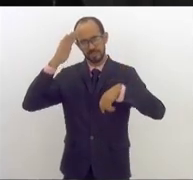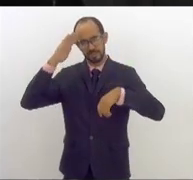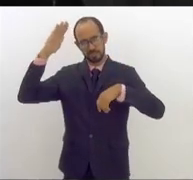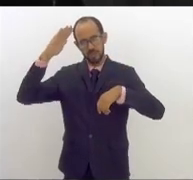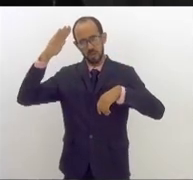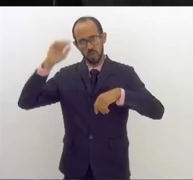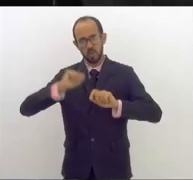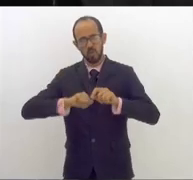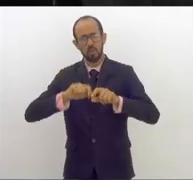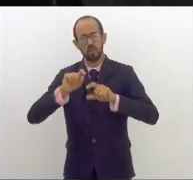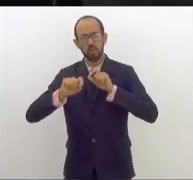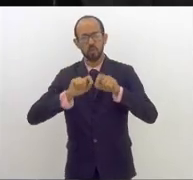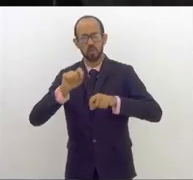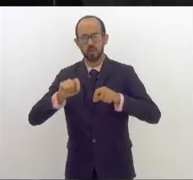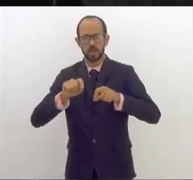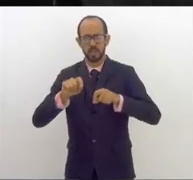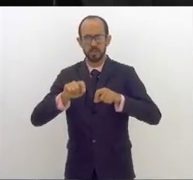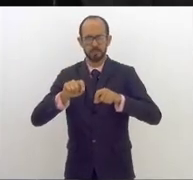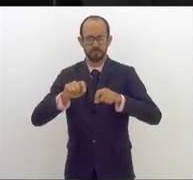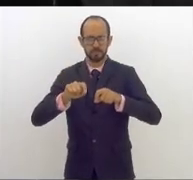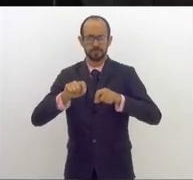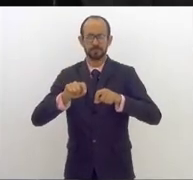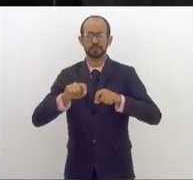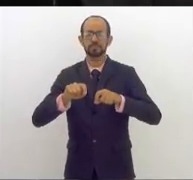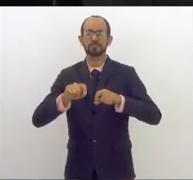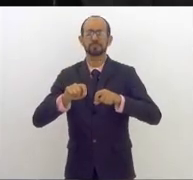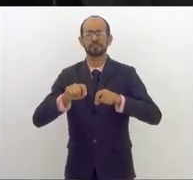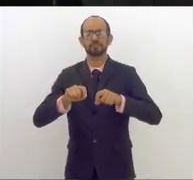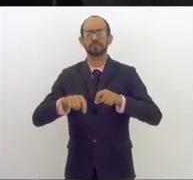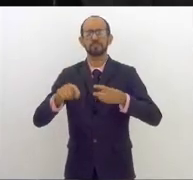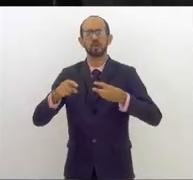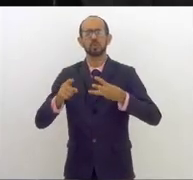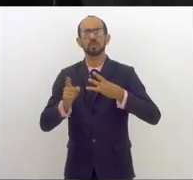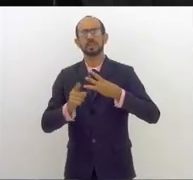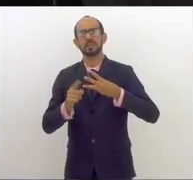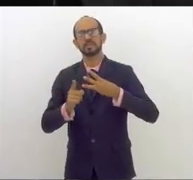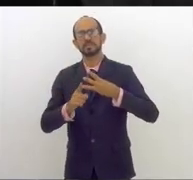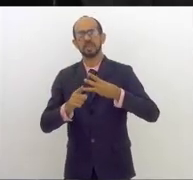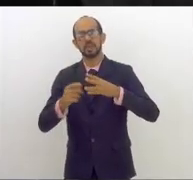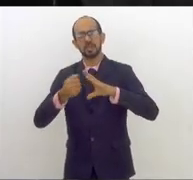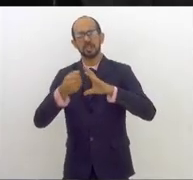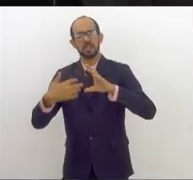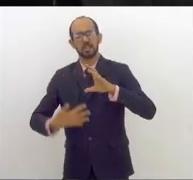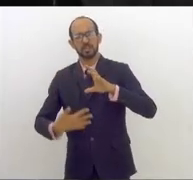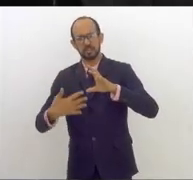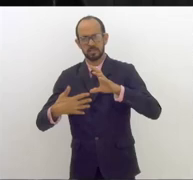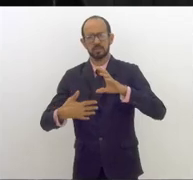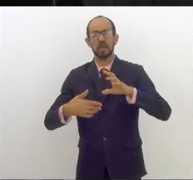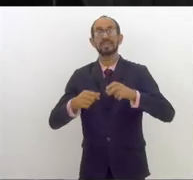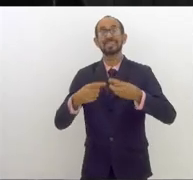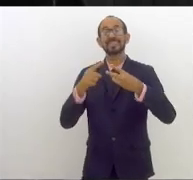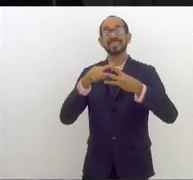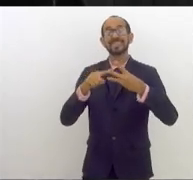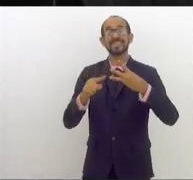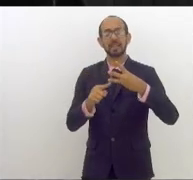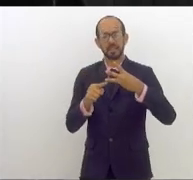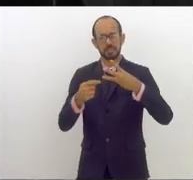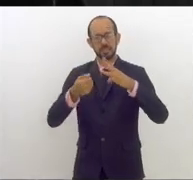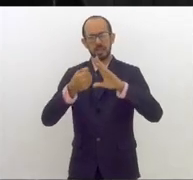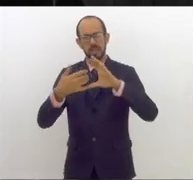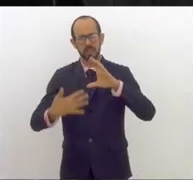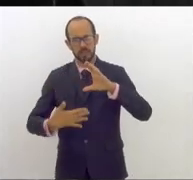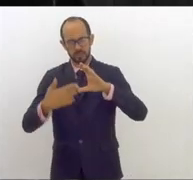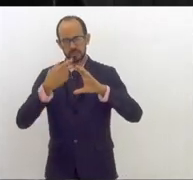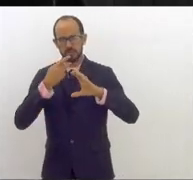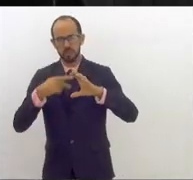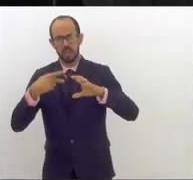da atuação do ministério e o plano nacional de educação três aspectos são mencionados pelo pelo ex-ministro Paim que